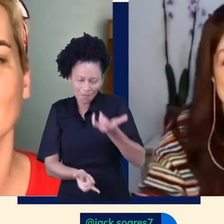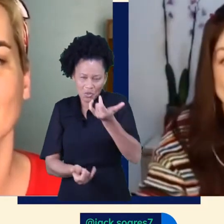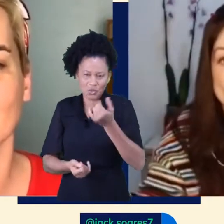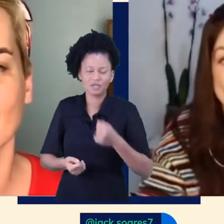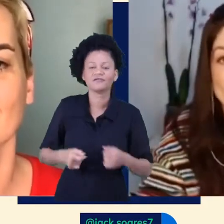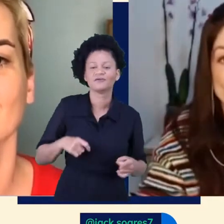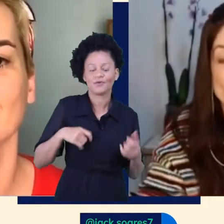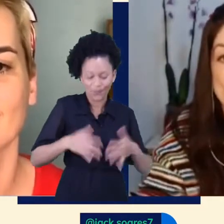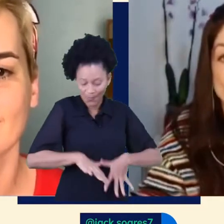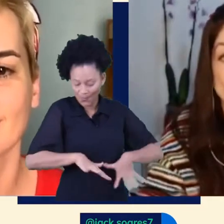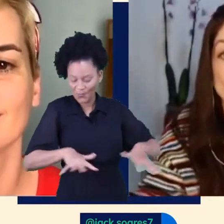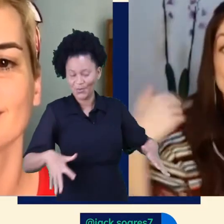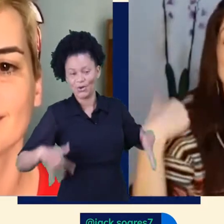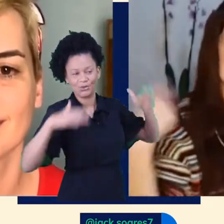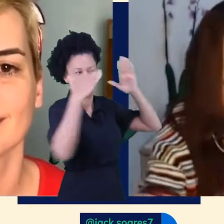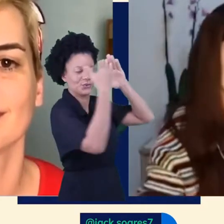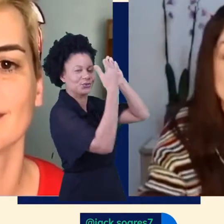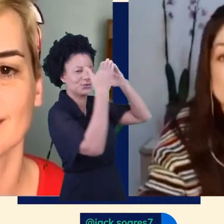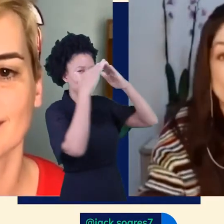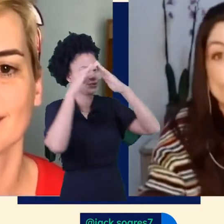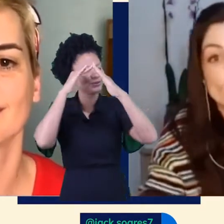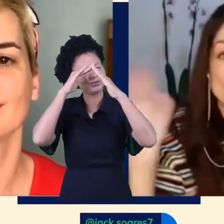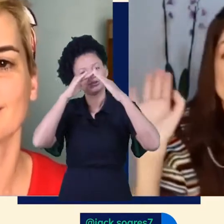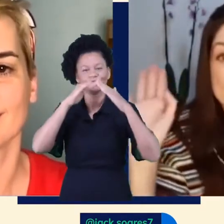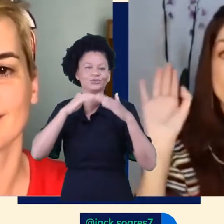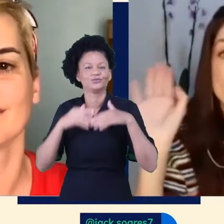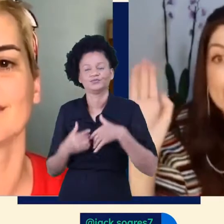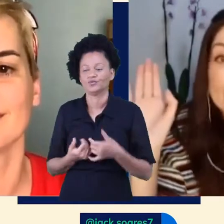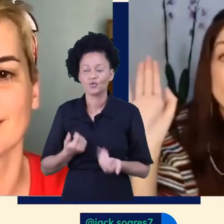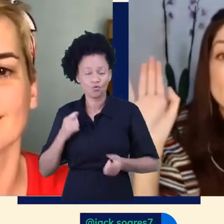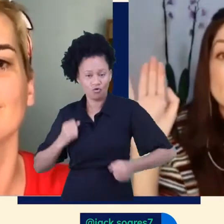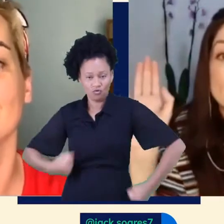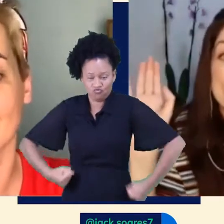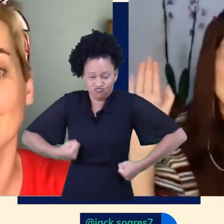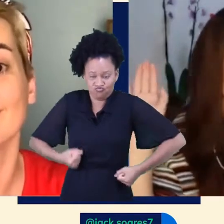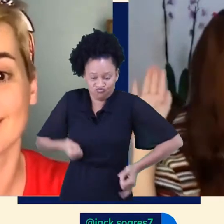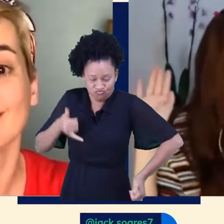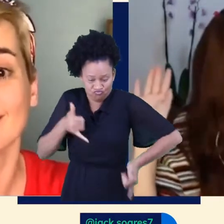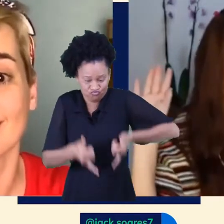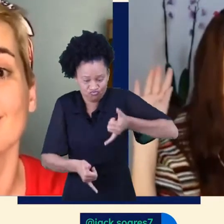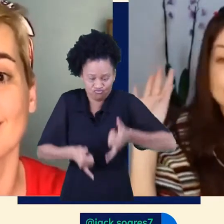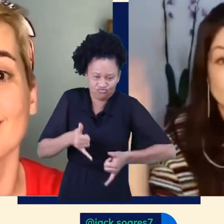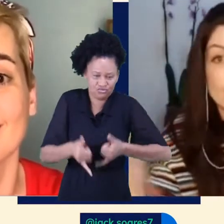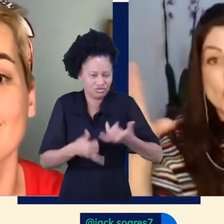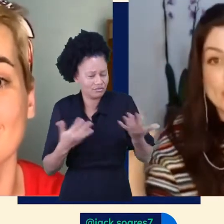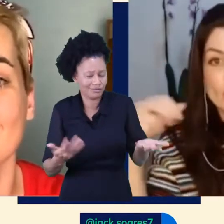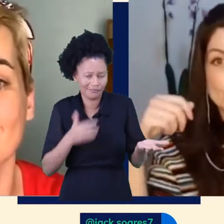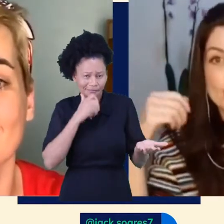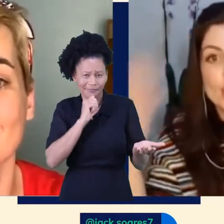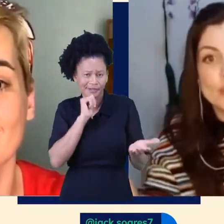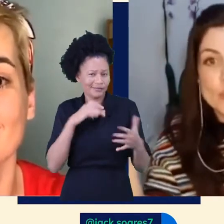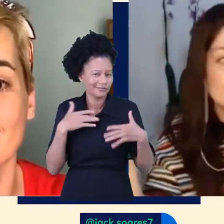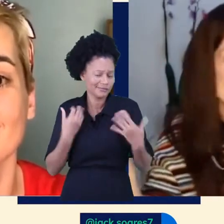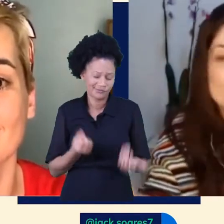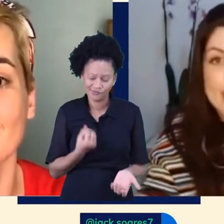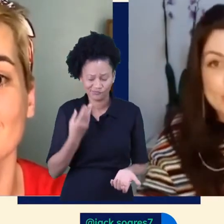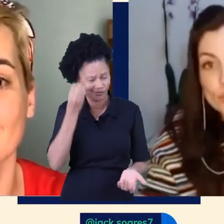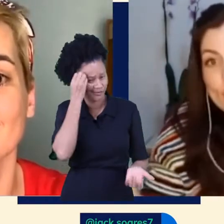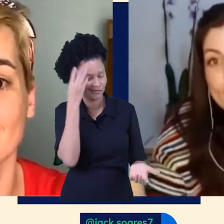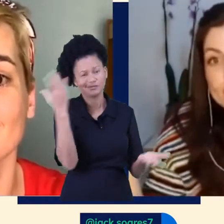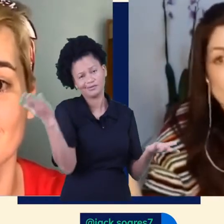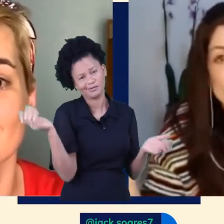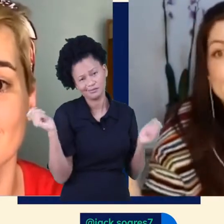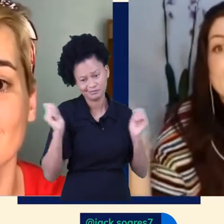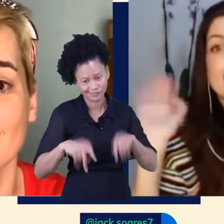incrível Hulk de sapato de salto. O menino pode fazer de conta, hoje eu vou ser minha mãe. E eu vou, sei lá, vejo minha mãe cozinhando, eu vou botar o sapato e